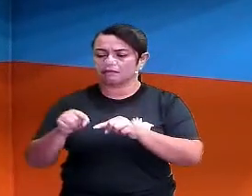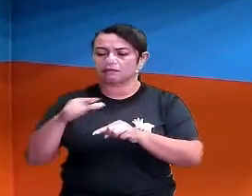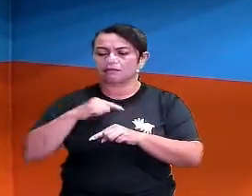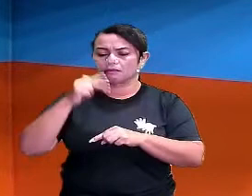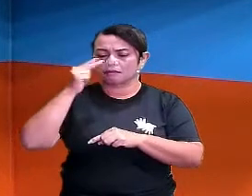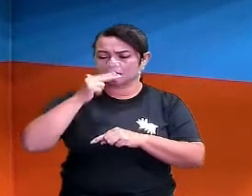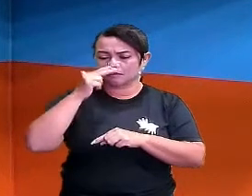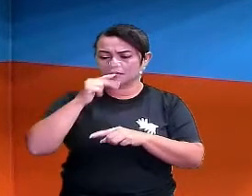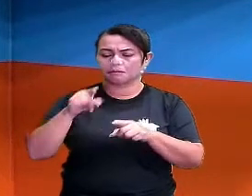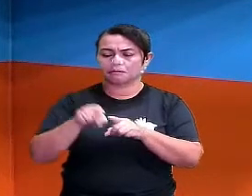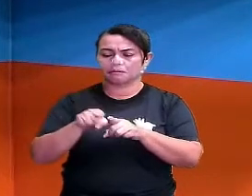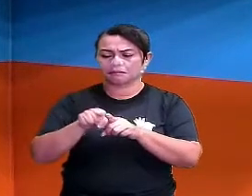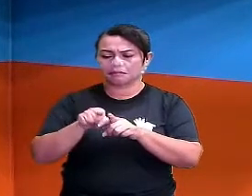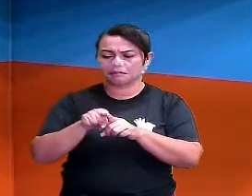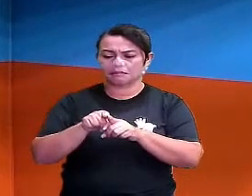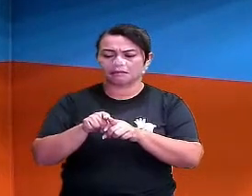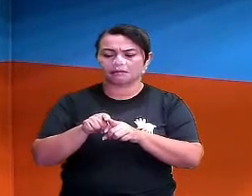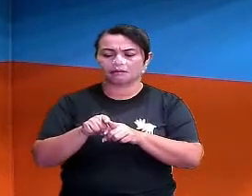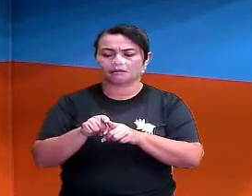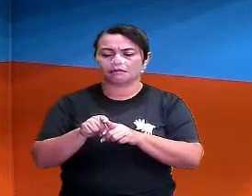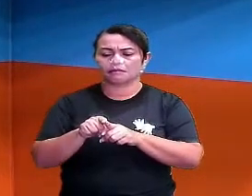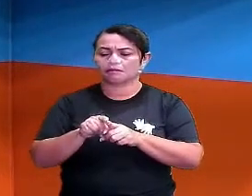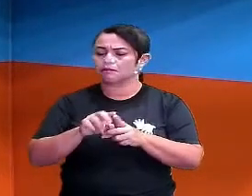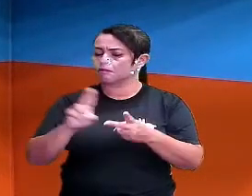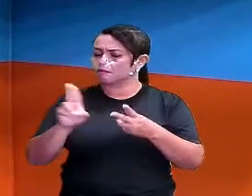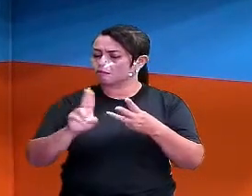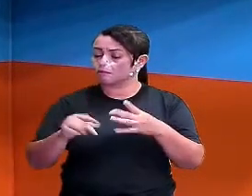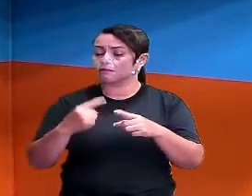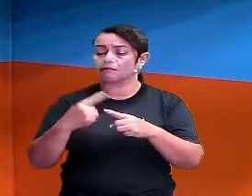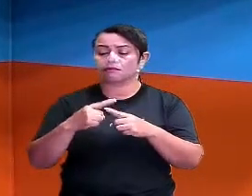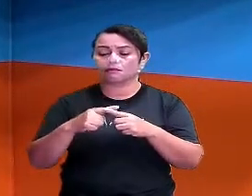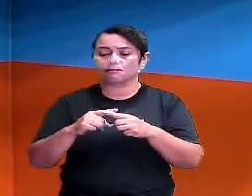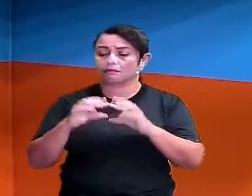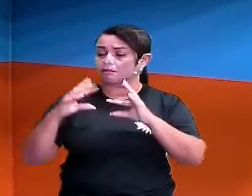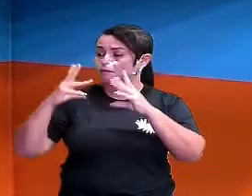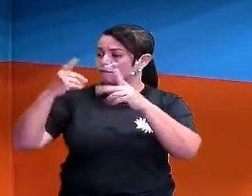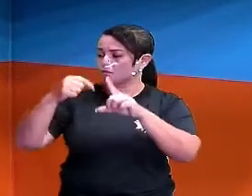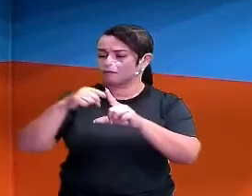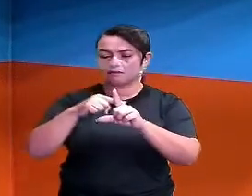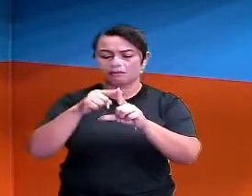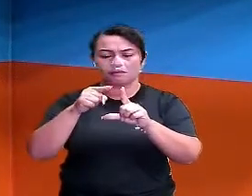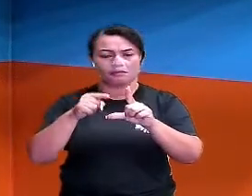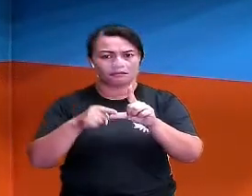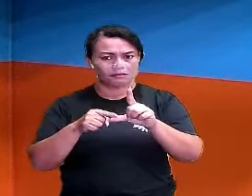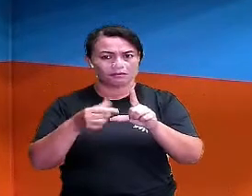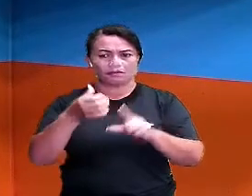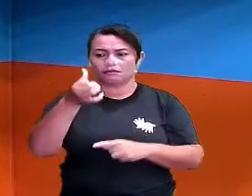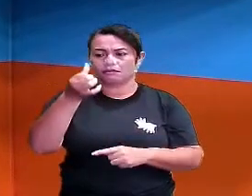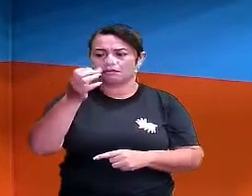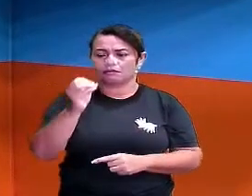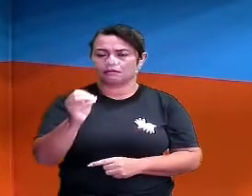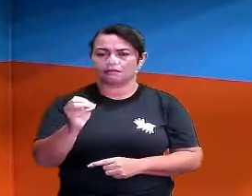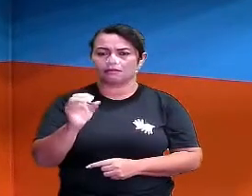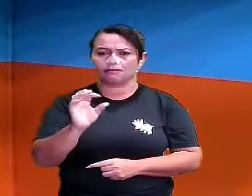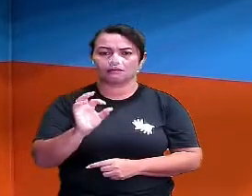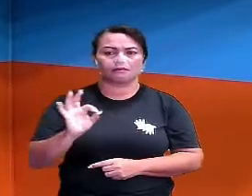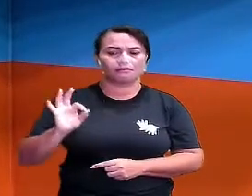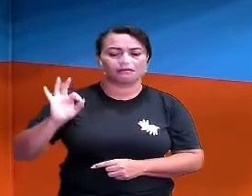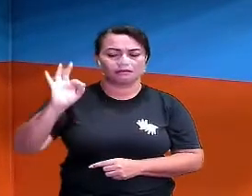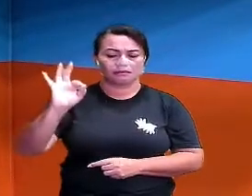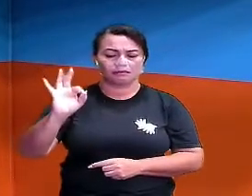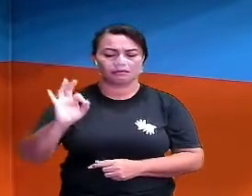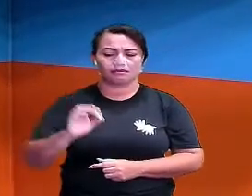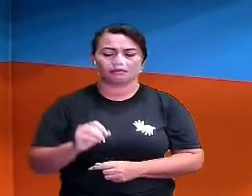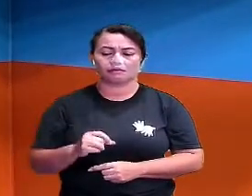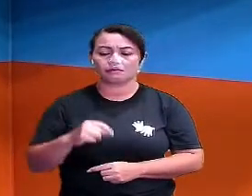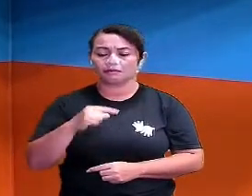equiângulo e acutângulo, pois todos os seus ângulos são iguais a 60 graus, tá?